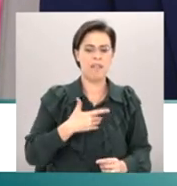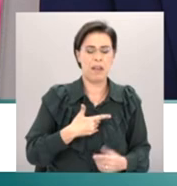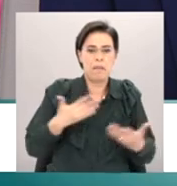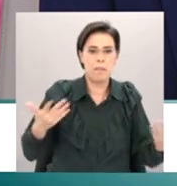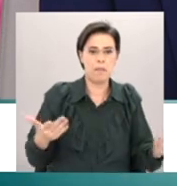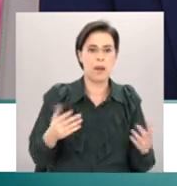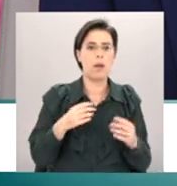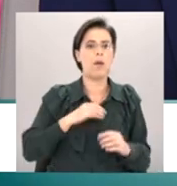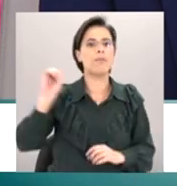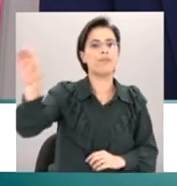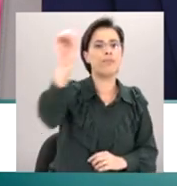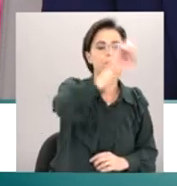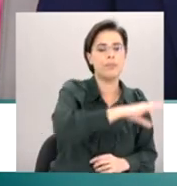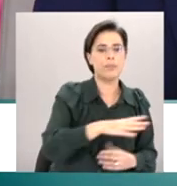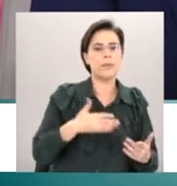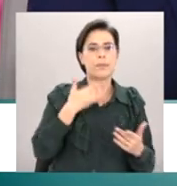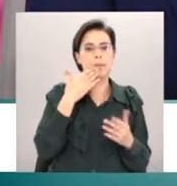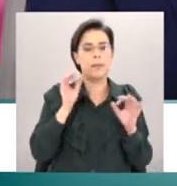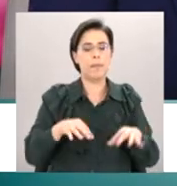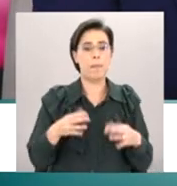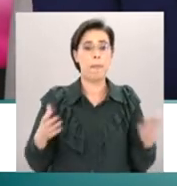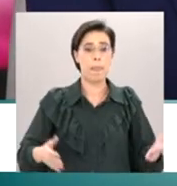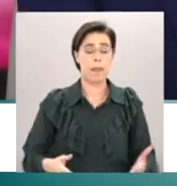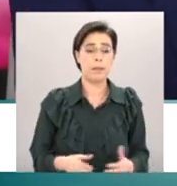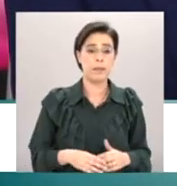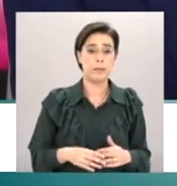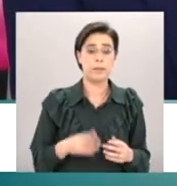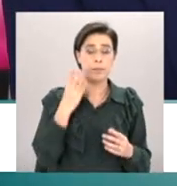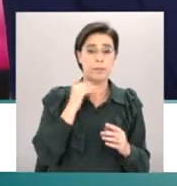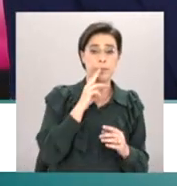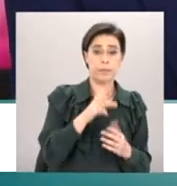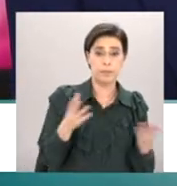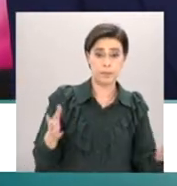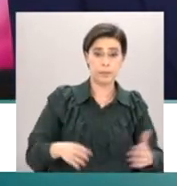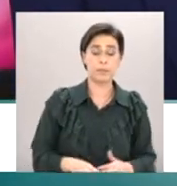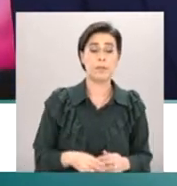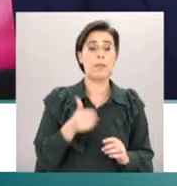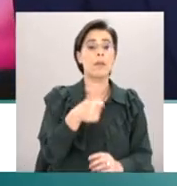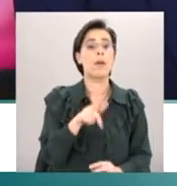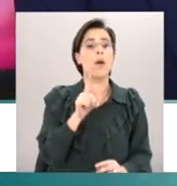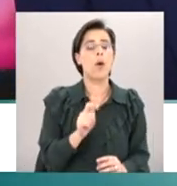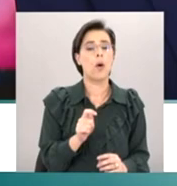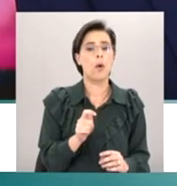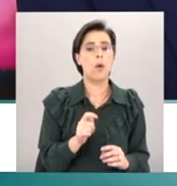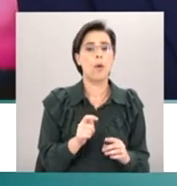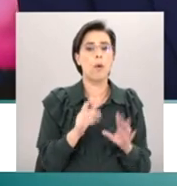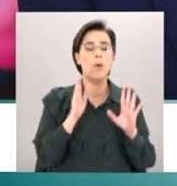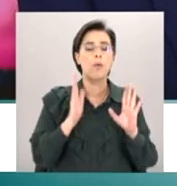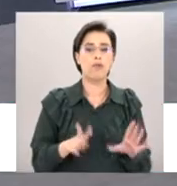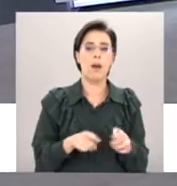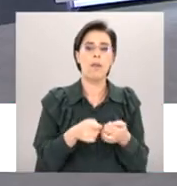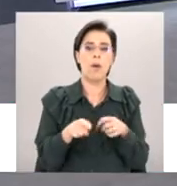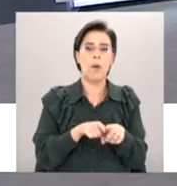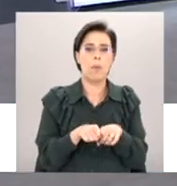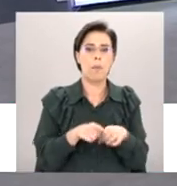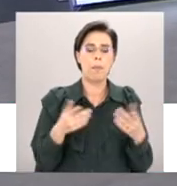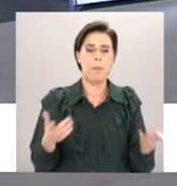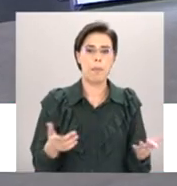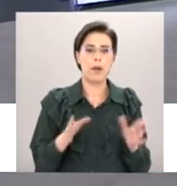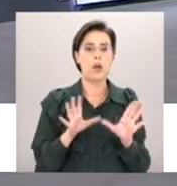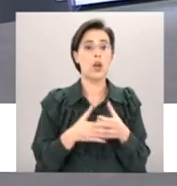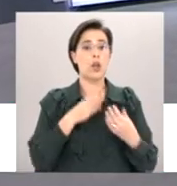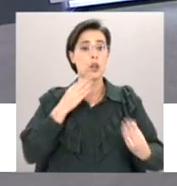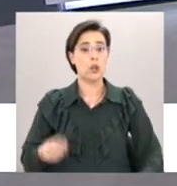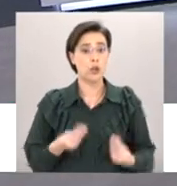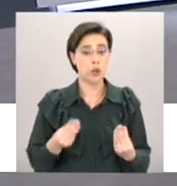e outro entregas irrita concluir para que seja para dizer que a relação entre e depois pelas